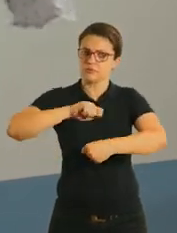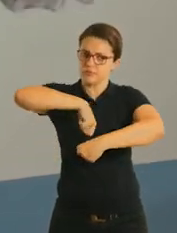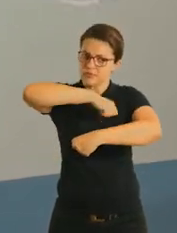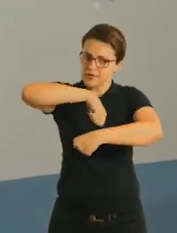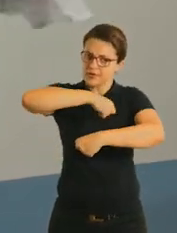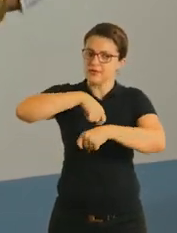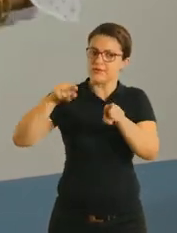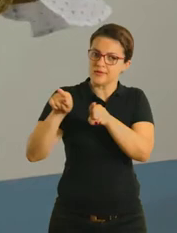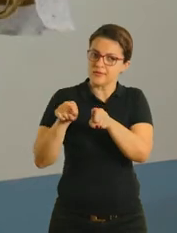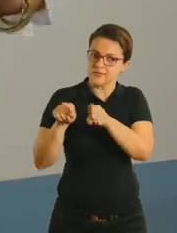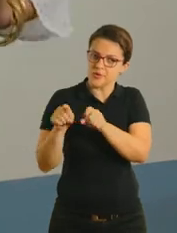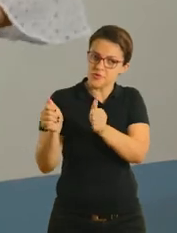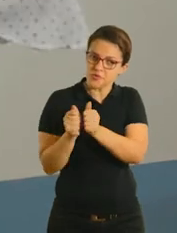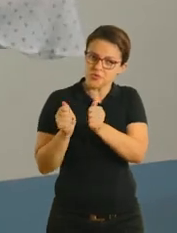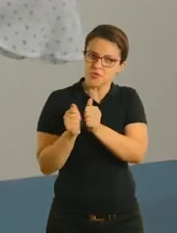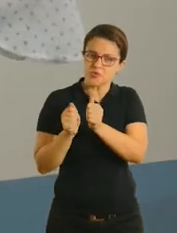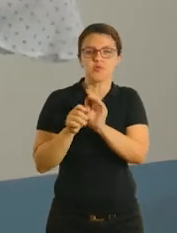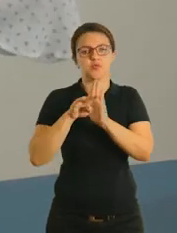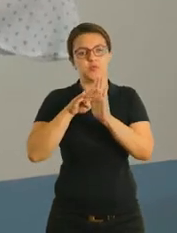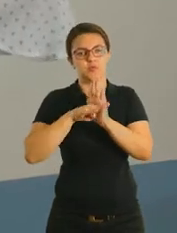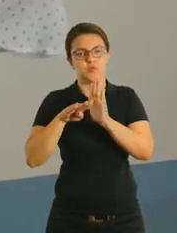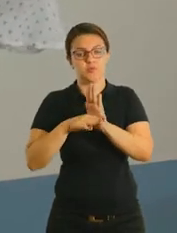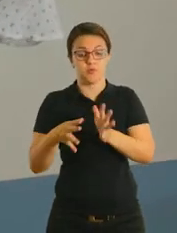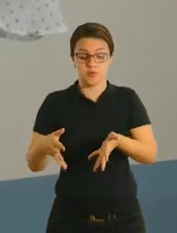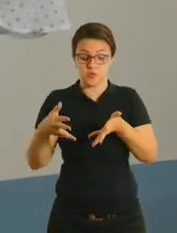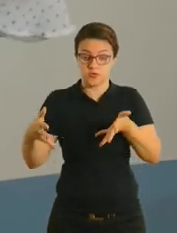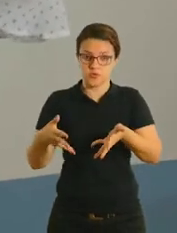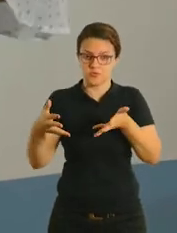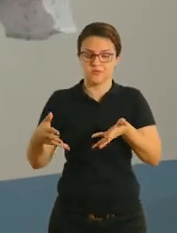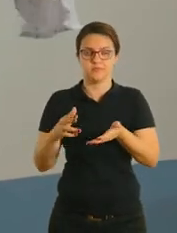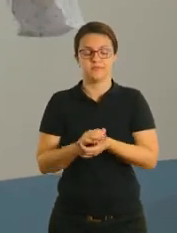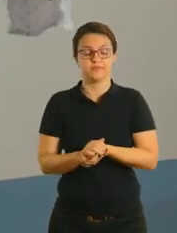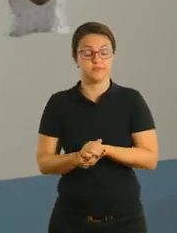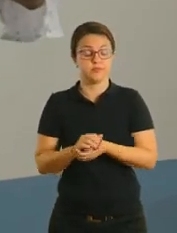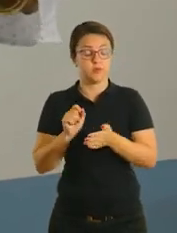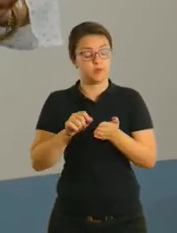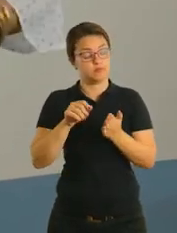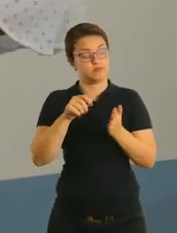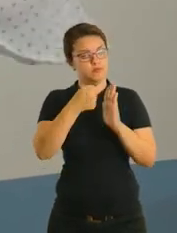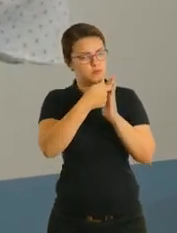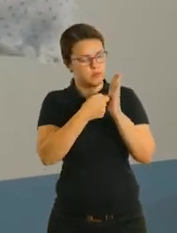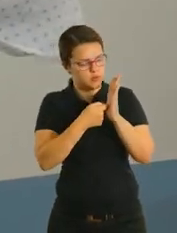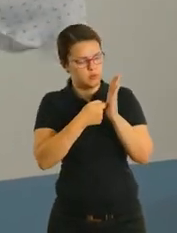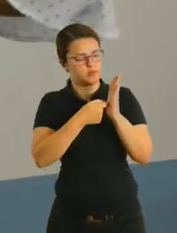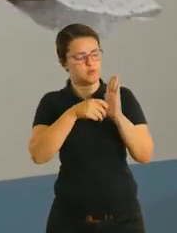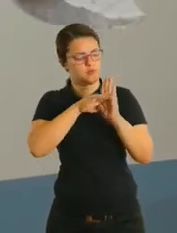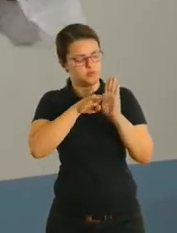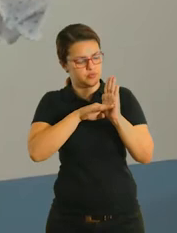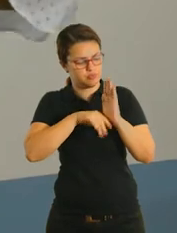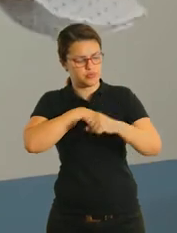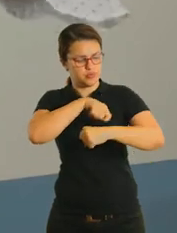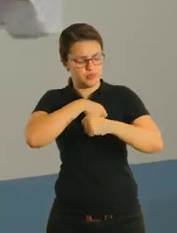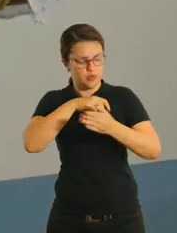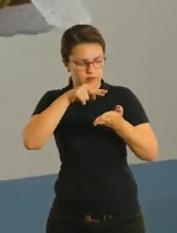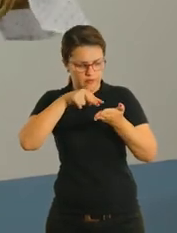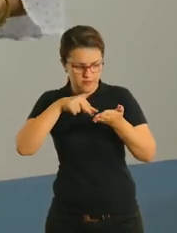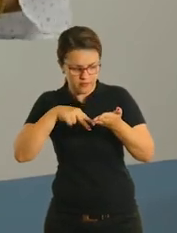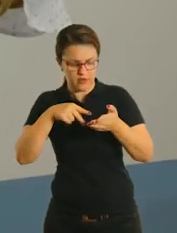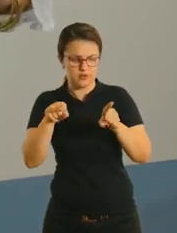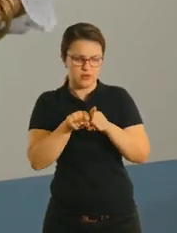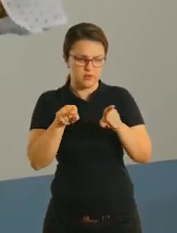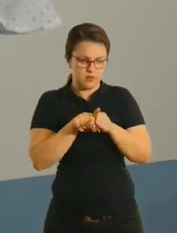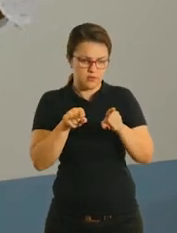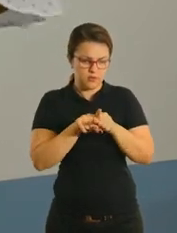criança vai lidar com outros estímulos. Então ela vai ver a receita, ela vai ouvir você falando. Se ela puder